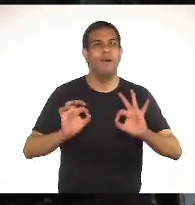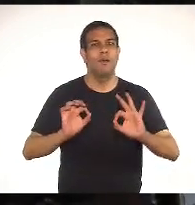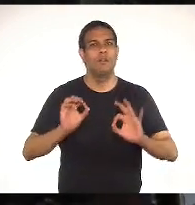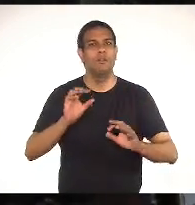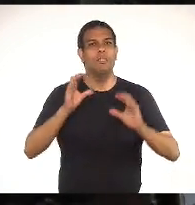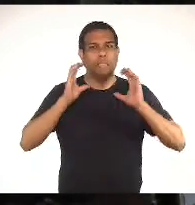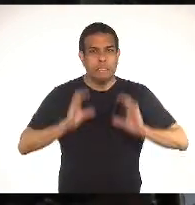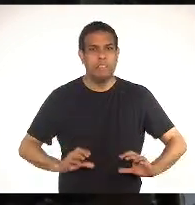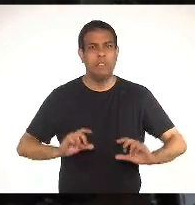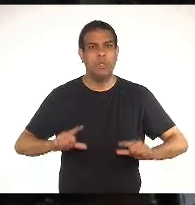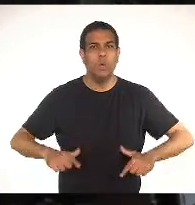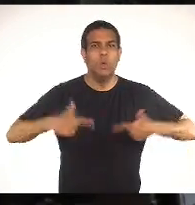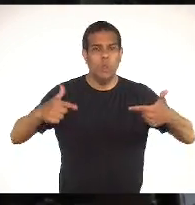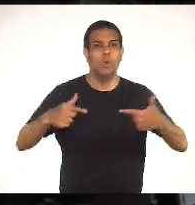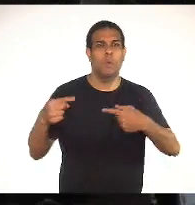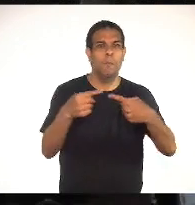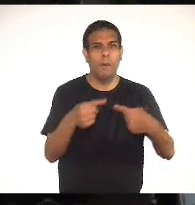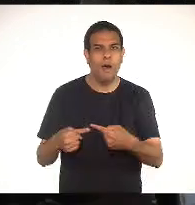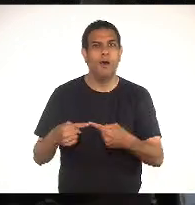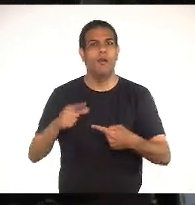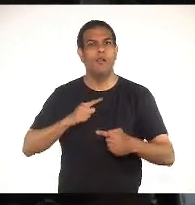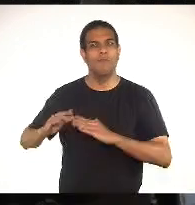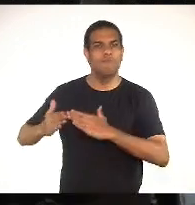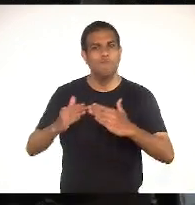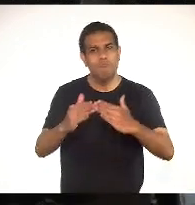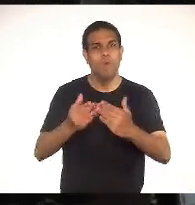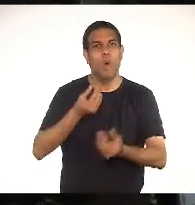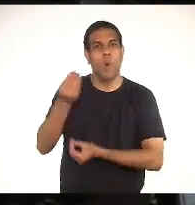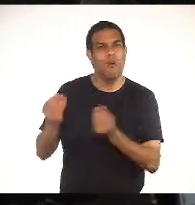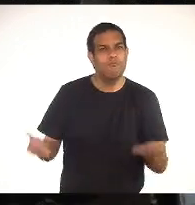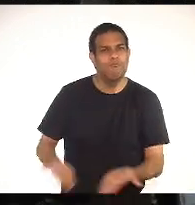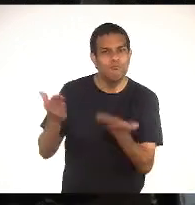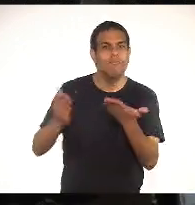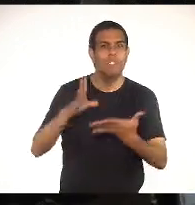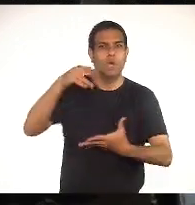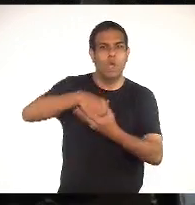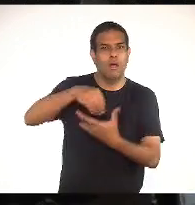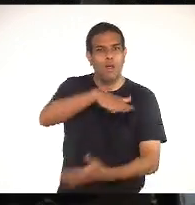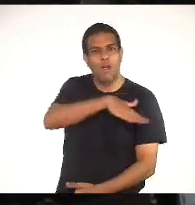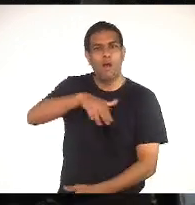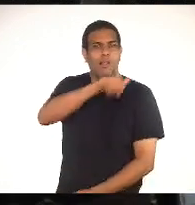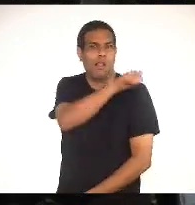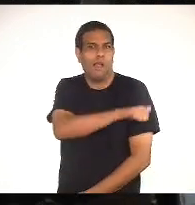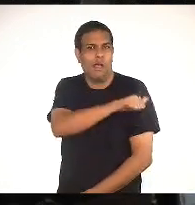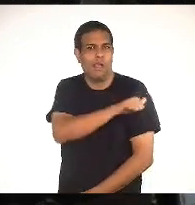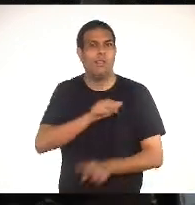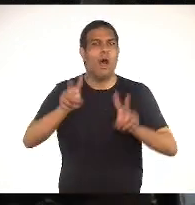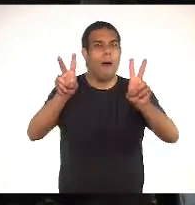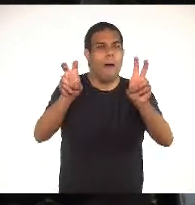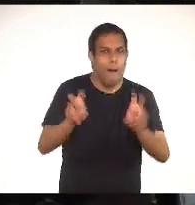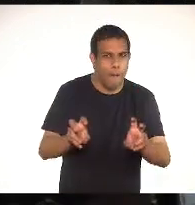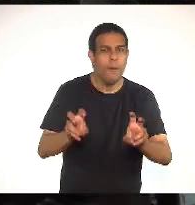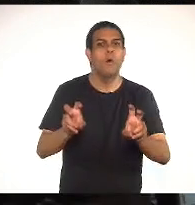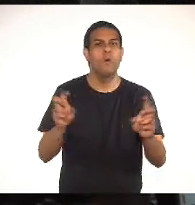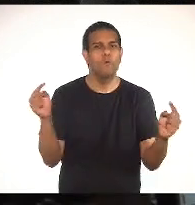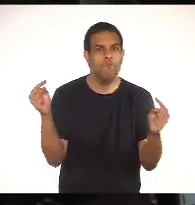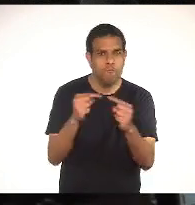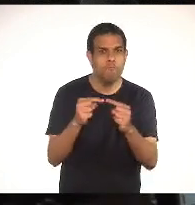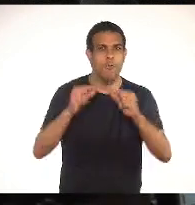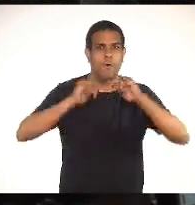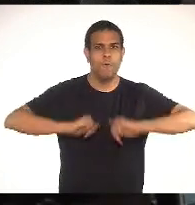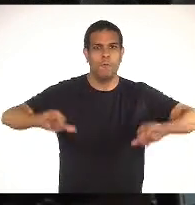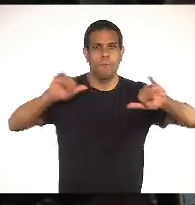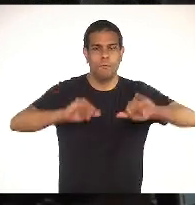Cidadania e Direitos em Territórios de Favelas e demais áreas populares no âmbito do Estado do Rio de Janeiro, na forma que